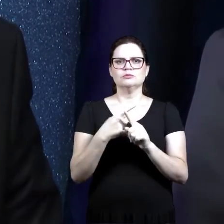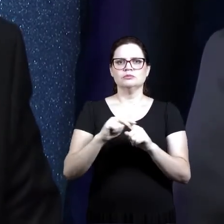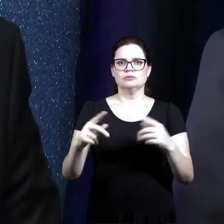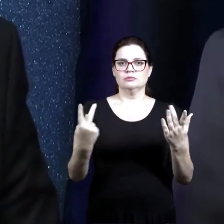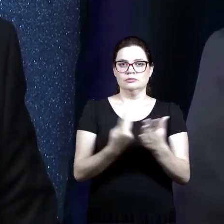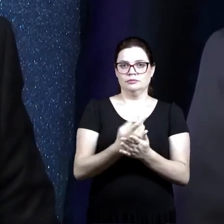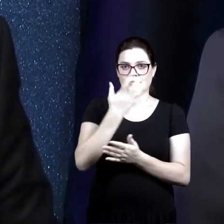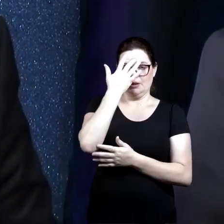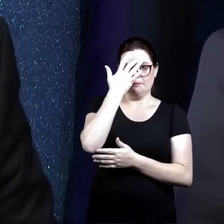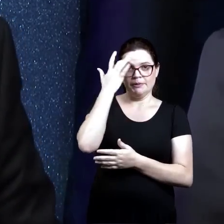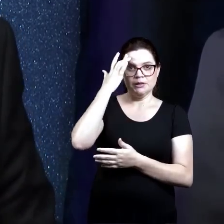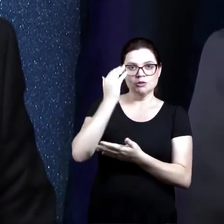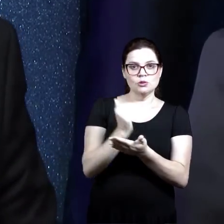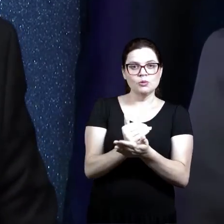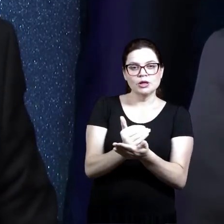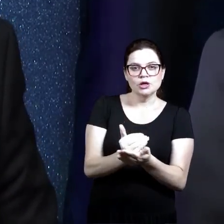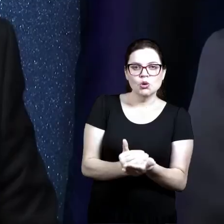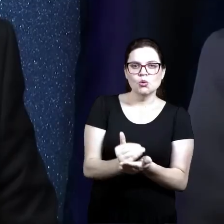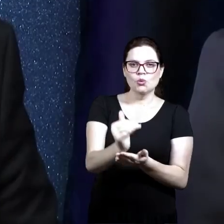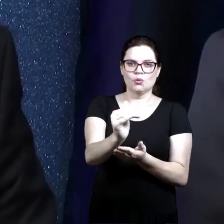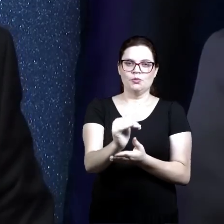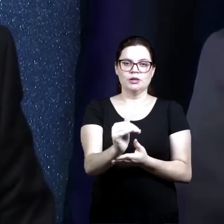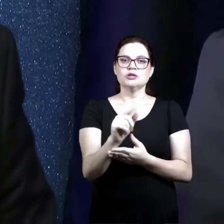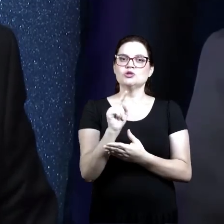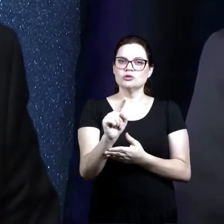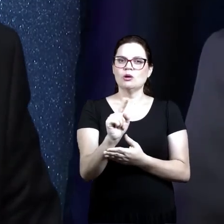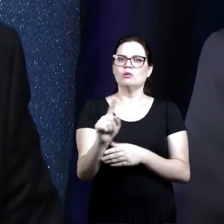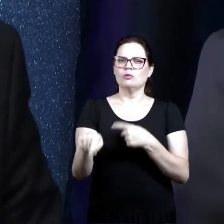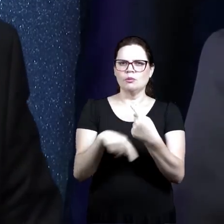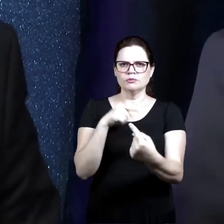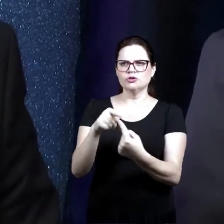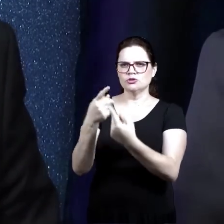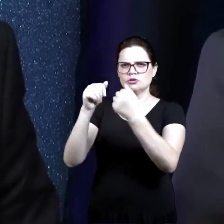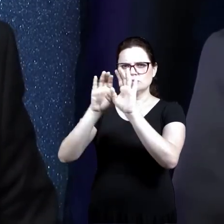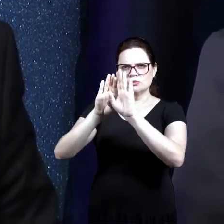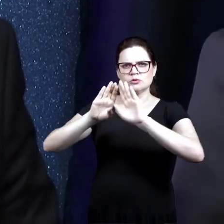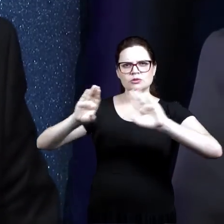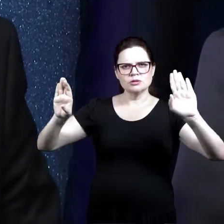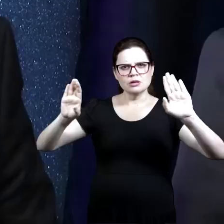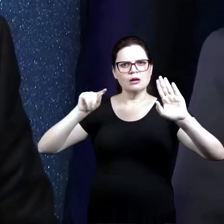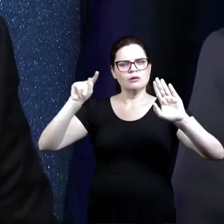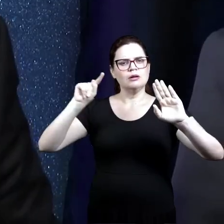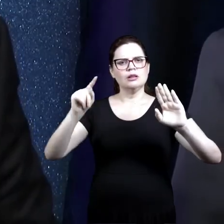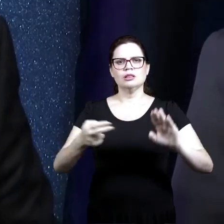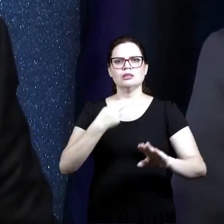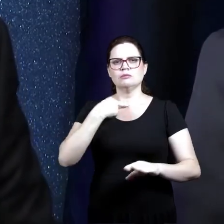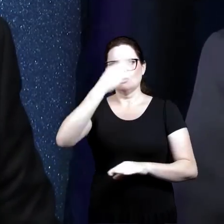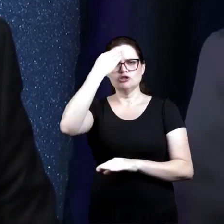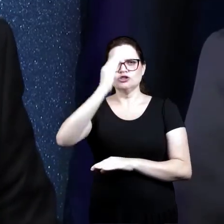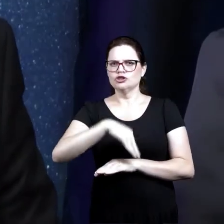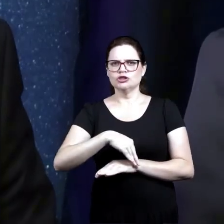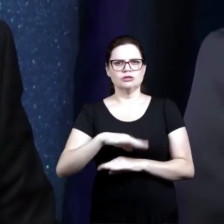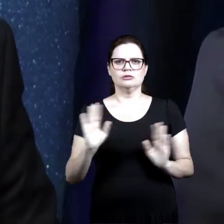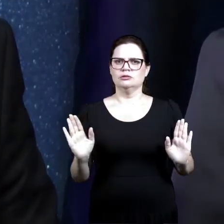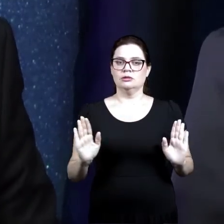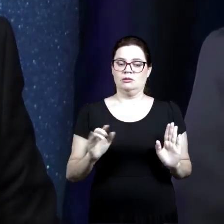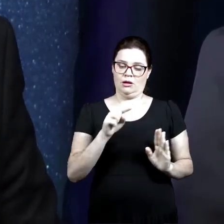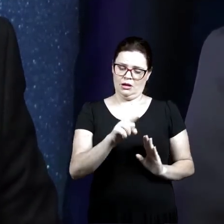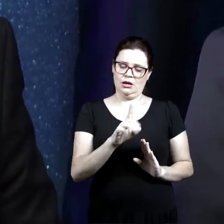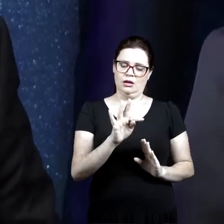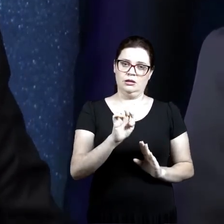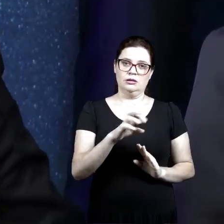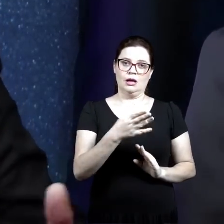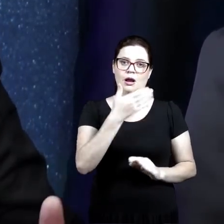ela começou um dia nesse propósito de ir para a Canaã celestial, ele não pode parar no caminho. Terá,